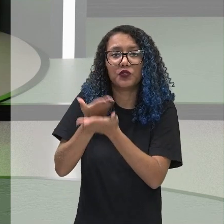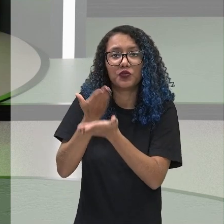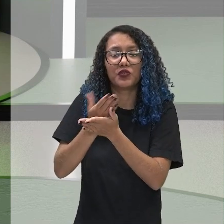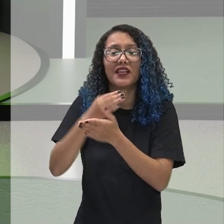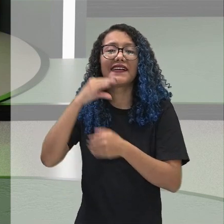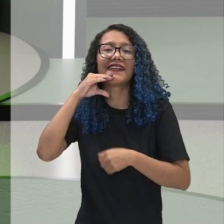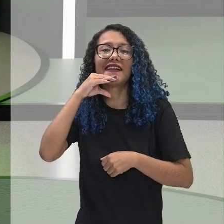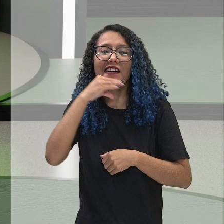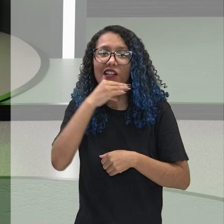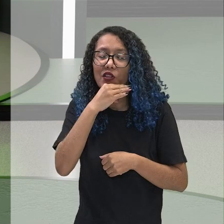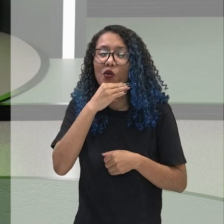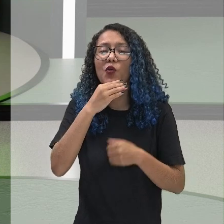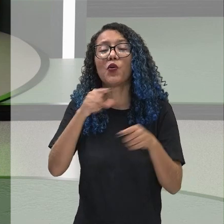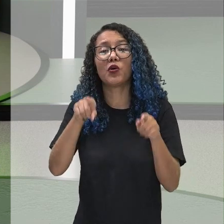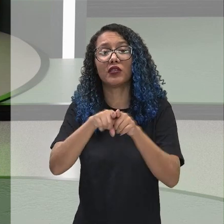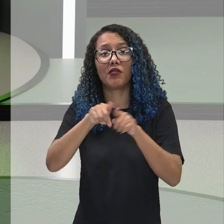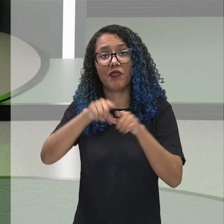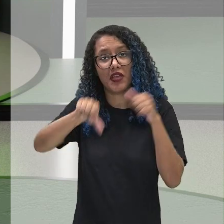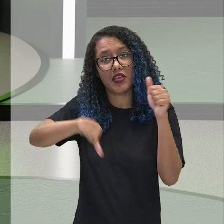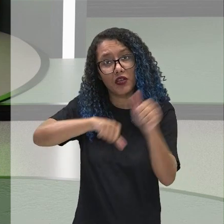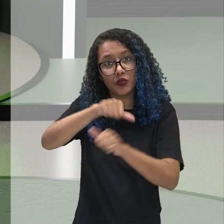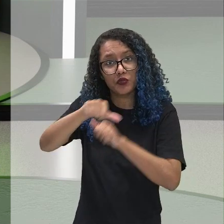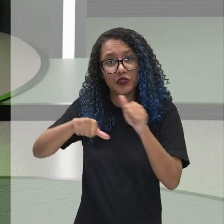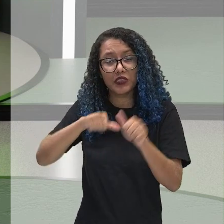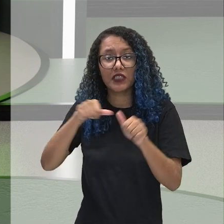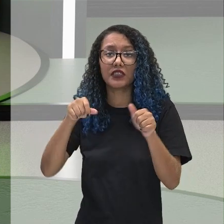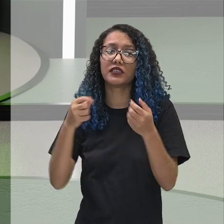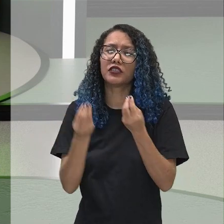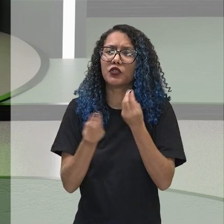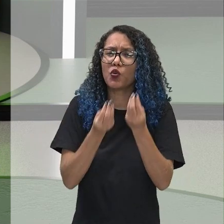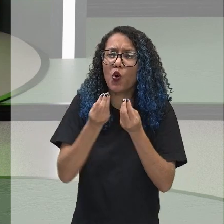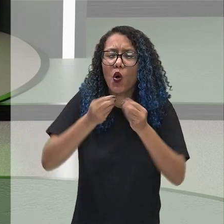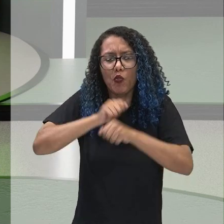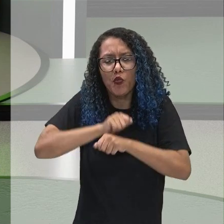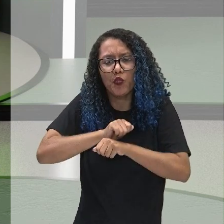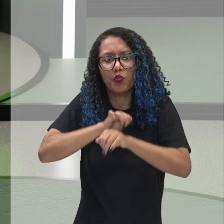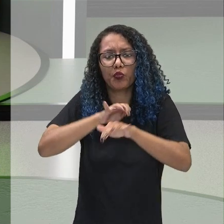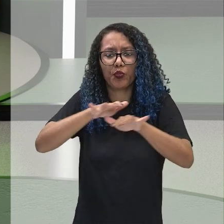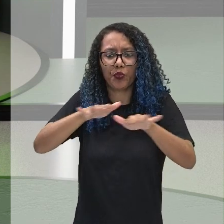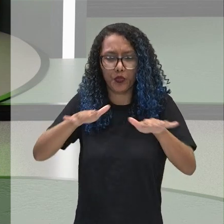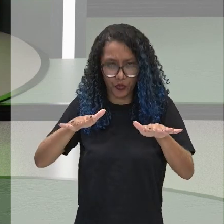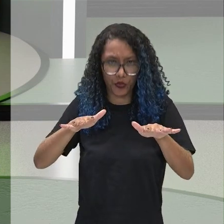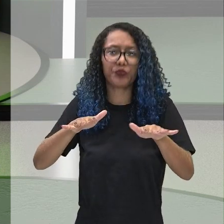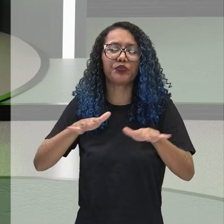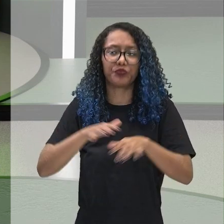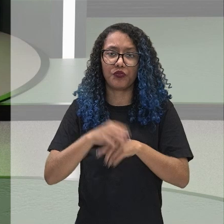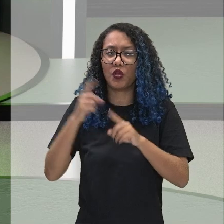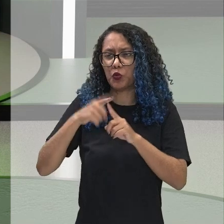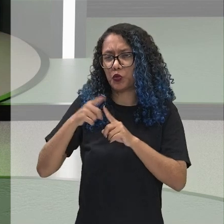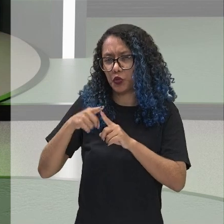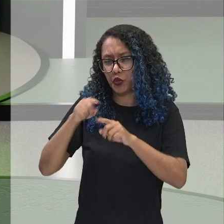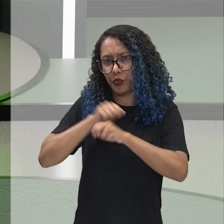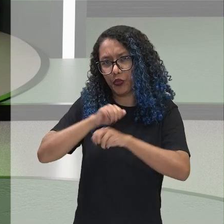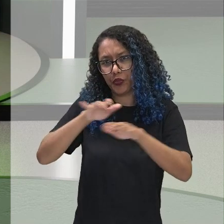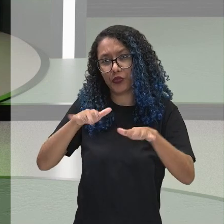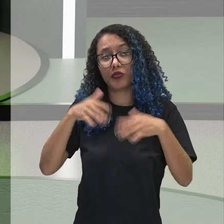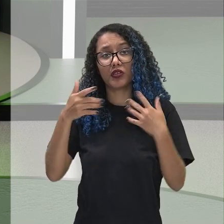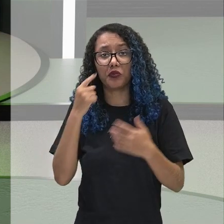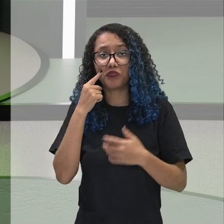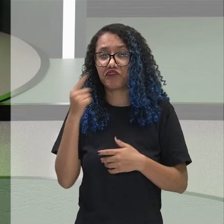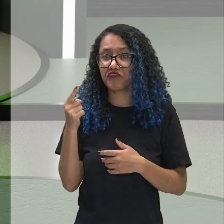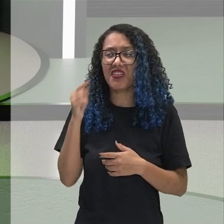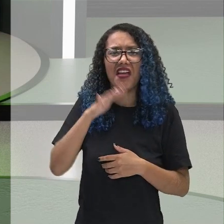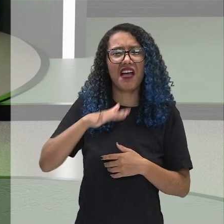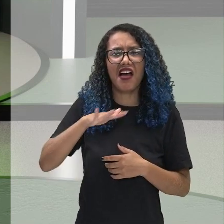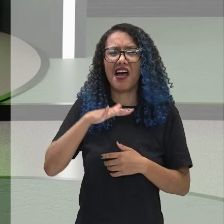sua transformação, a sua forma de propagação. Então, a termologia é uma importante